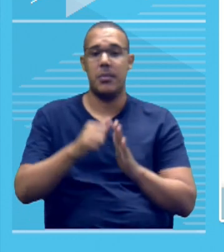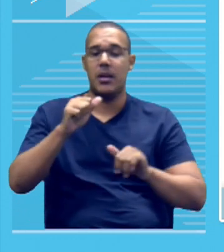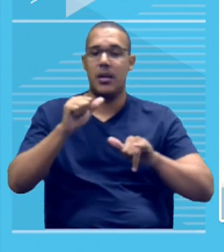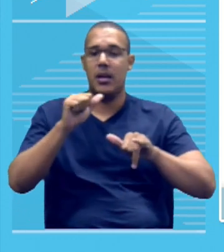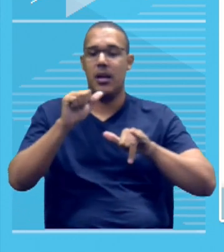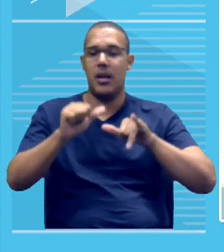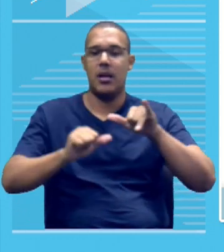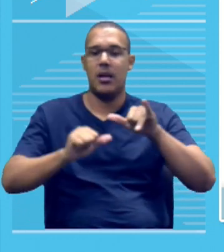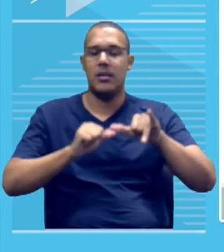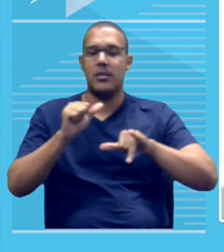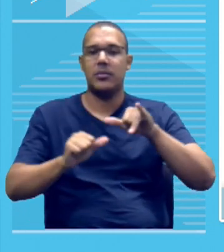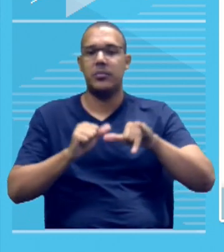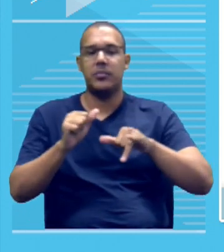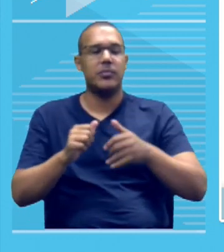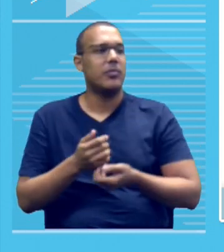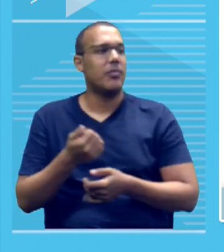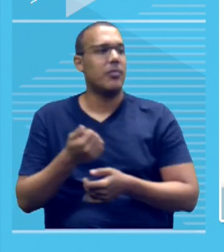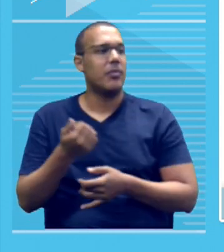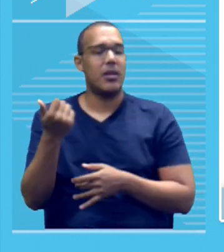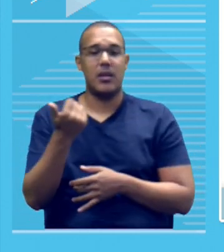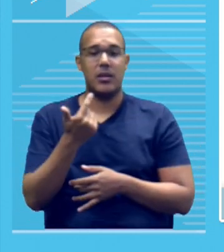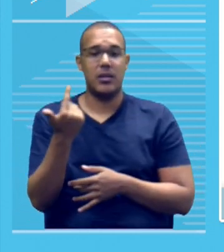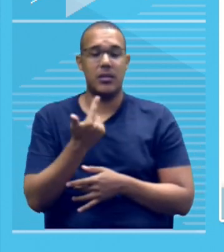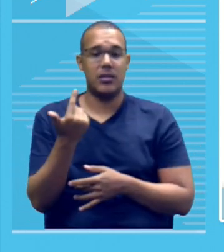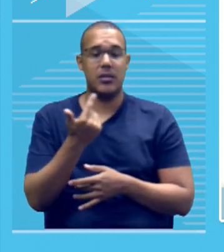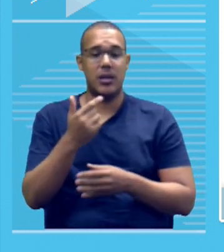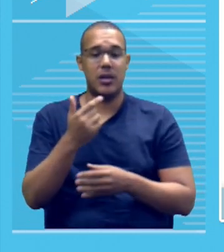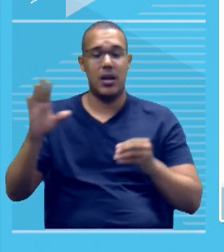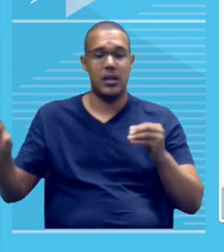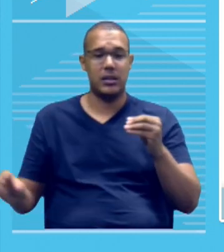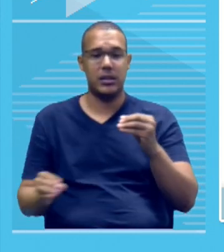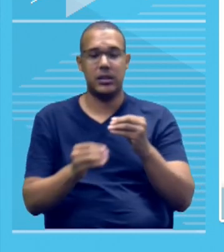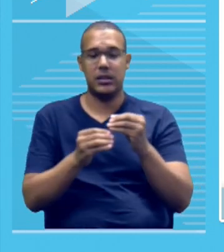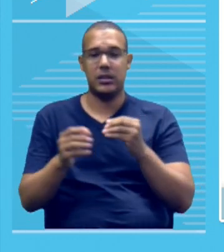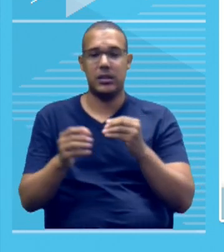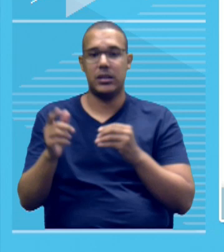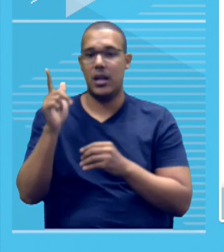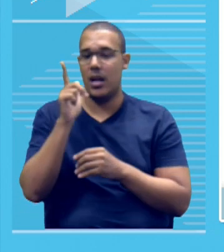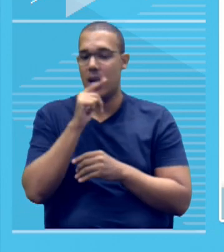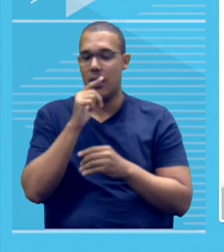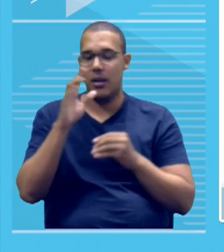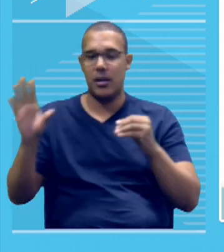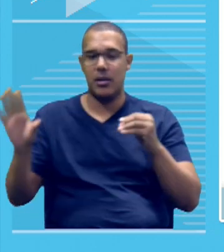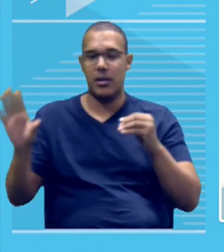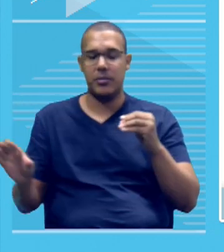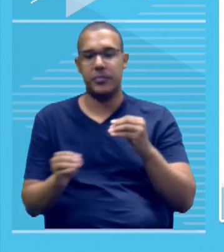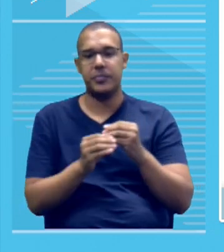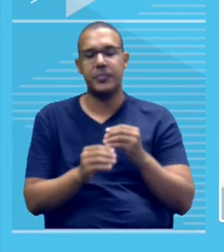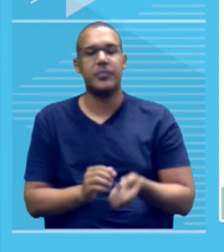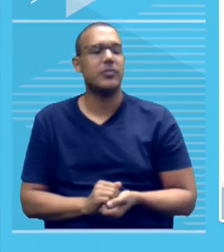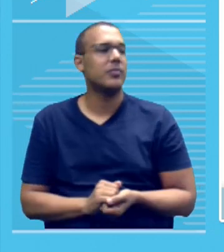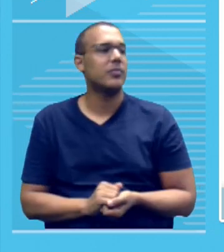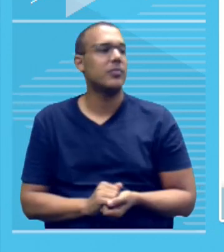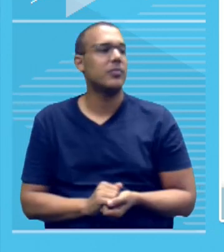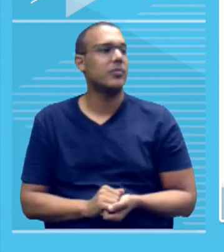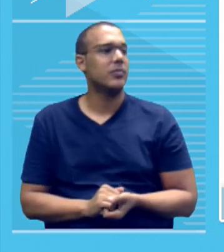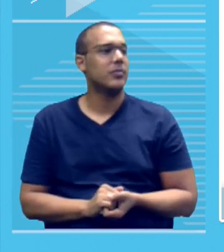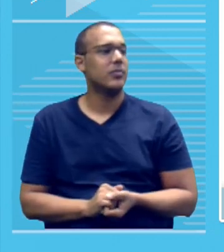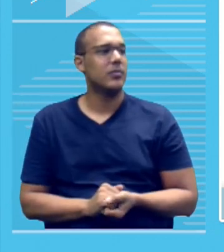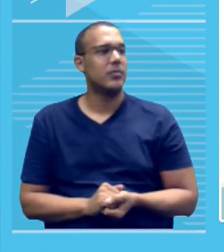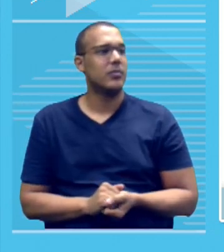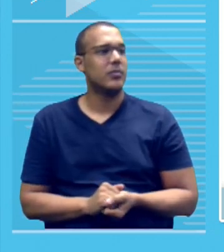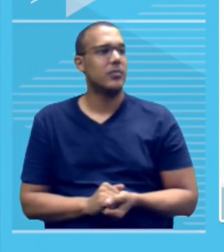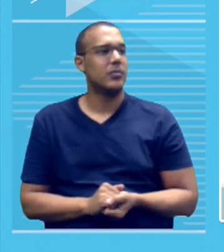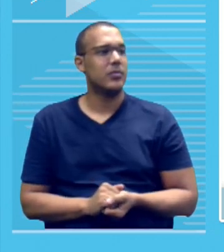Tá? Olha só na segunda, agora adição de água, pessoal. Nós vamos adicionar água. certo? Que é